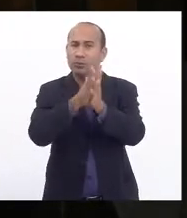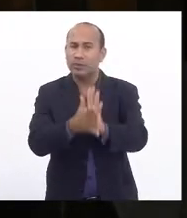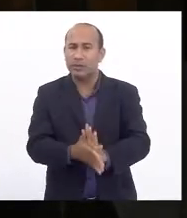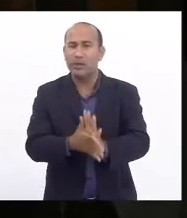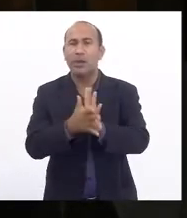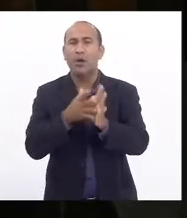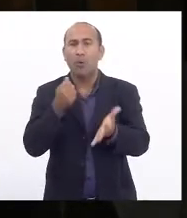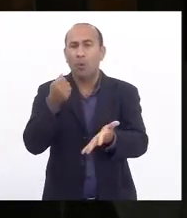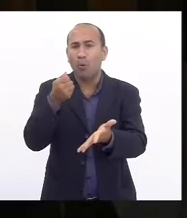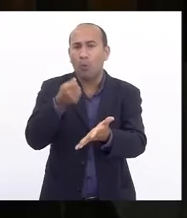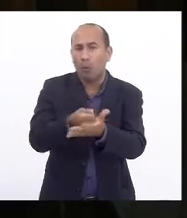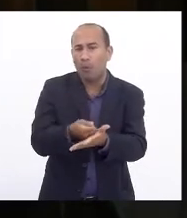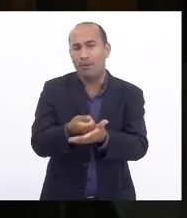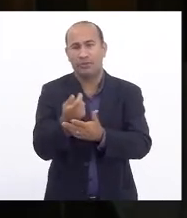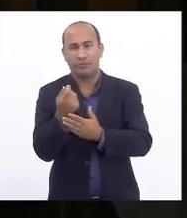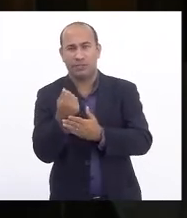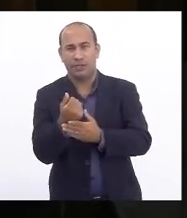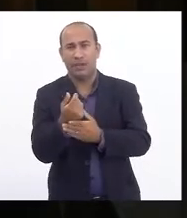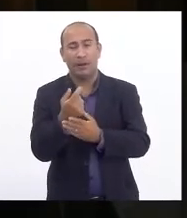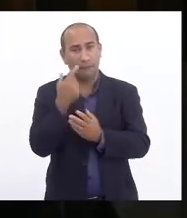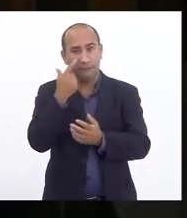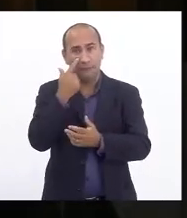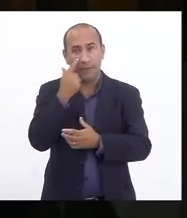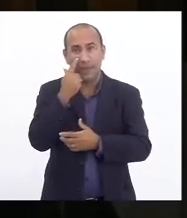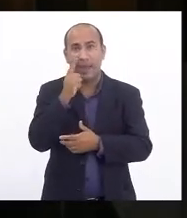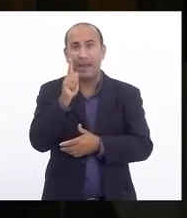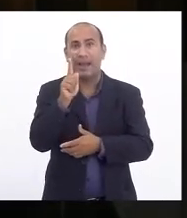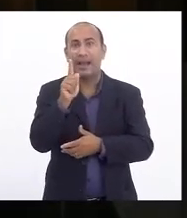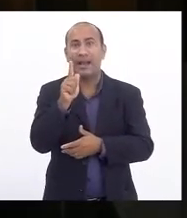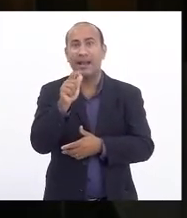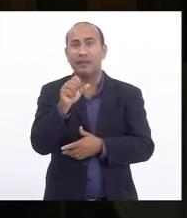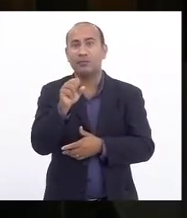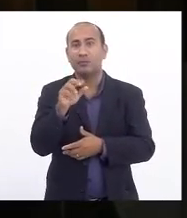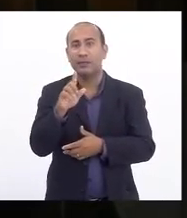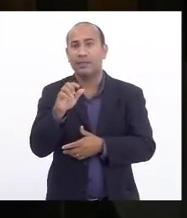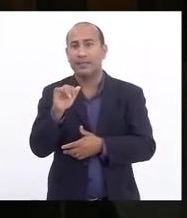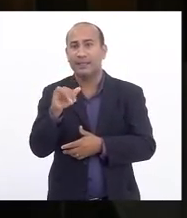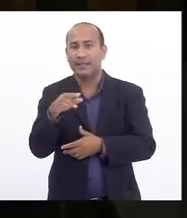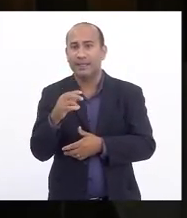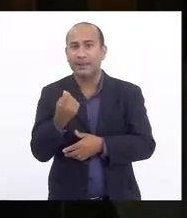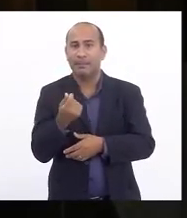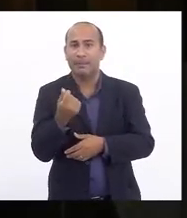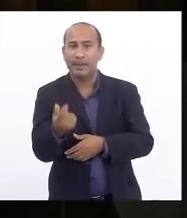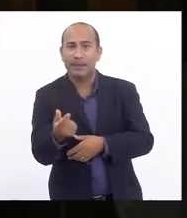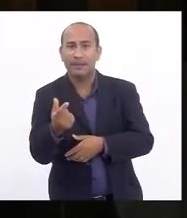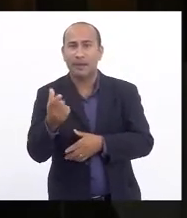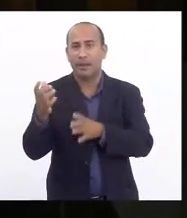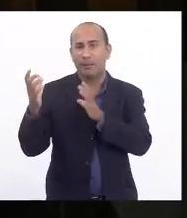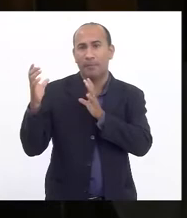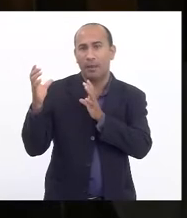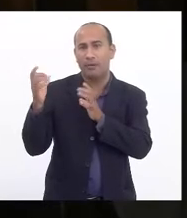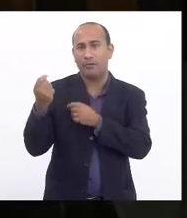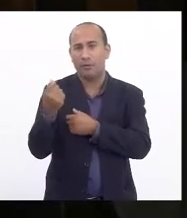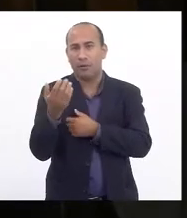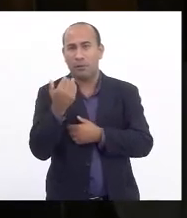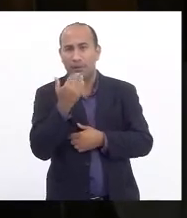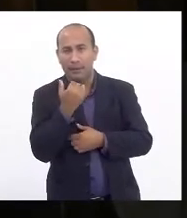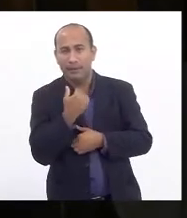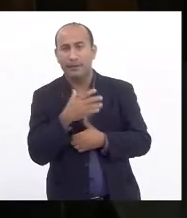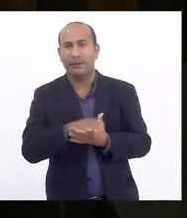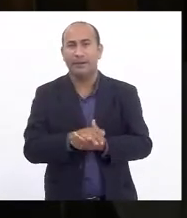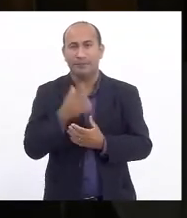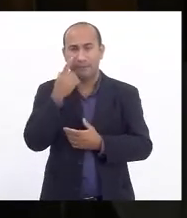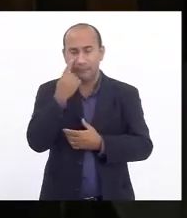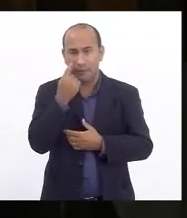de compra de renda você ver o preço da gasolina ver o preço da carne ver o preço hoje de uma cesta básica e